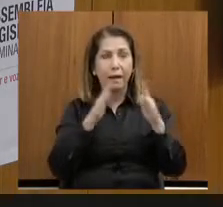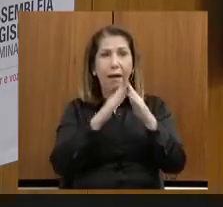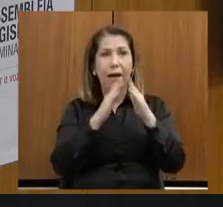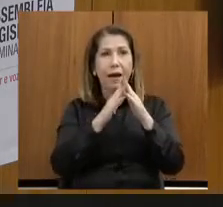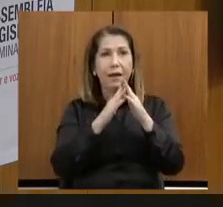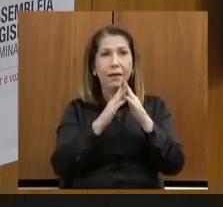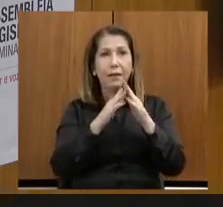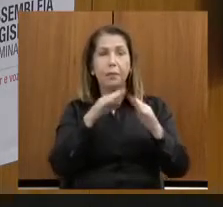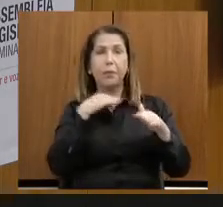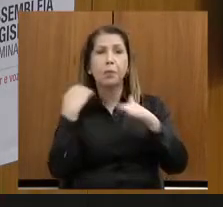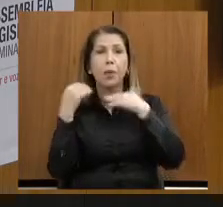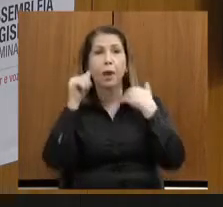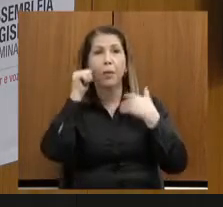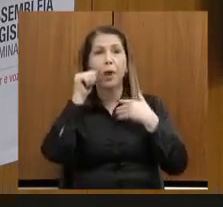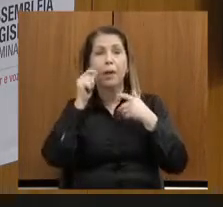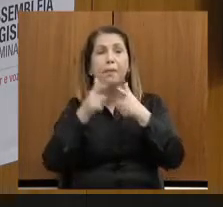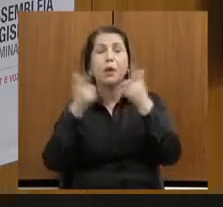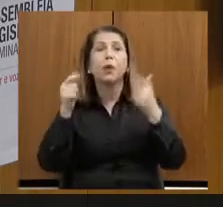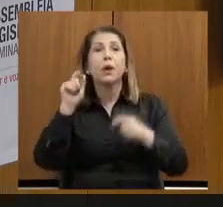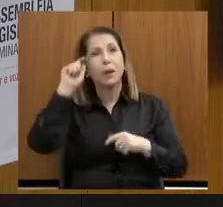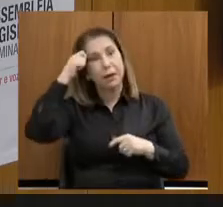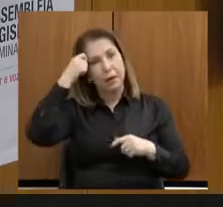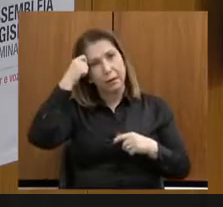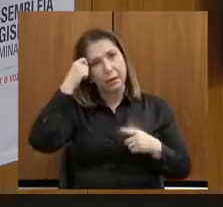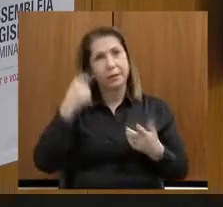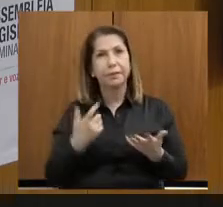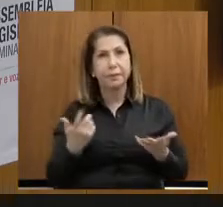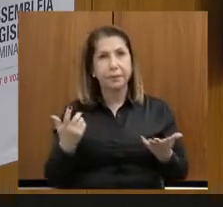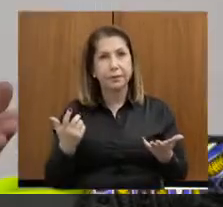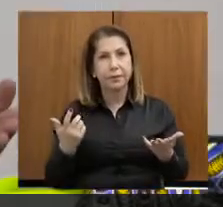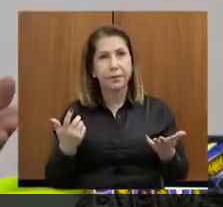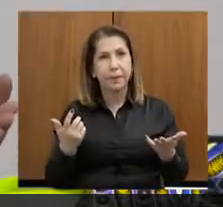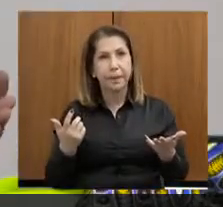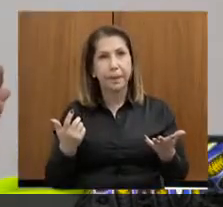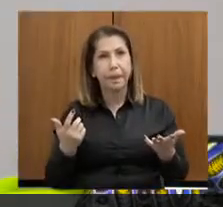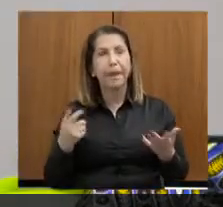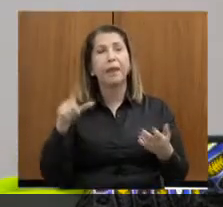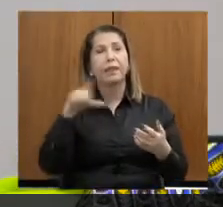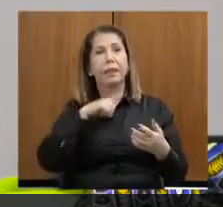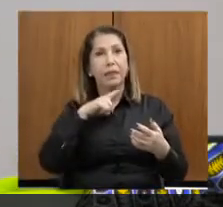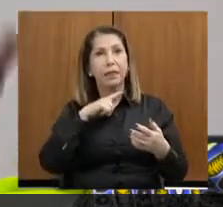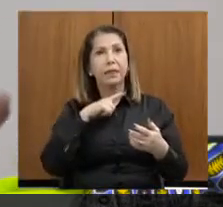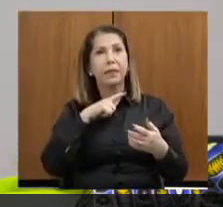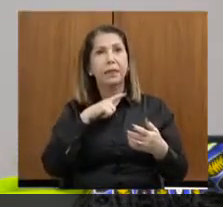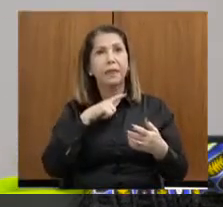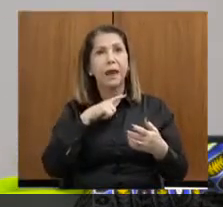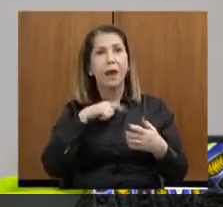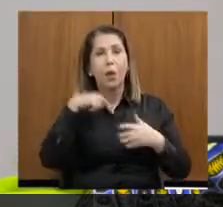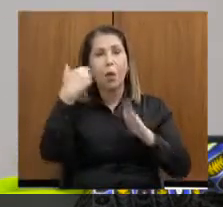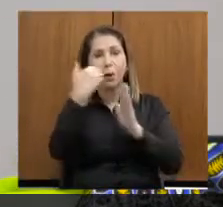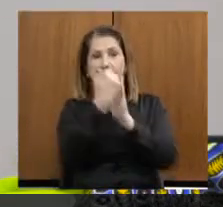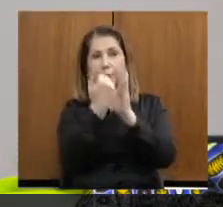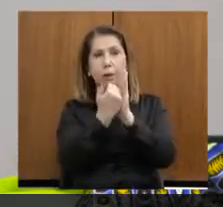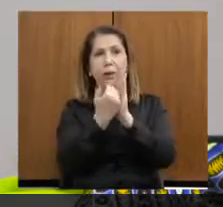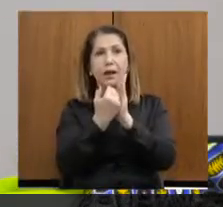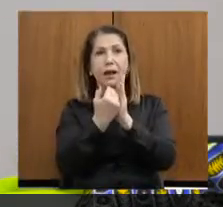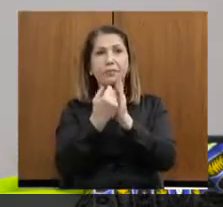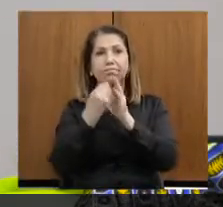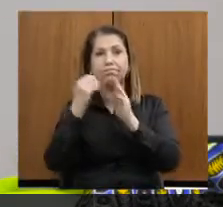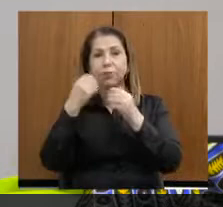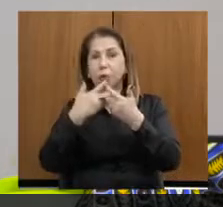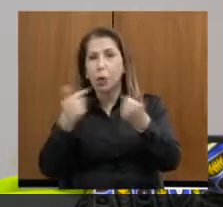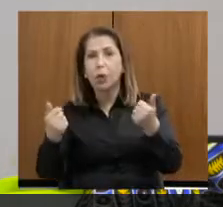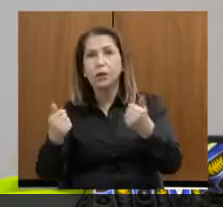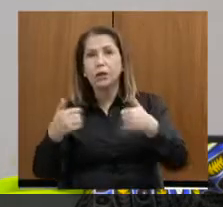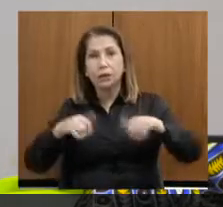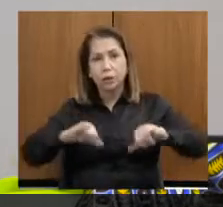mulheres que estão morrendo orelha preta o que ainda passa por um posso outros processos de vulnerabilidade como que